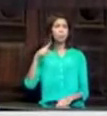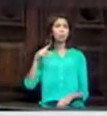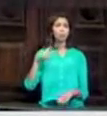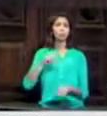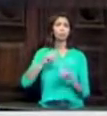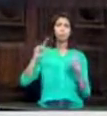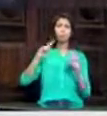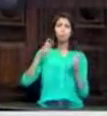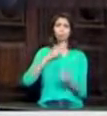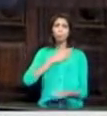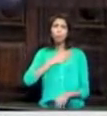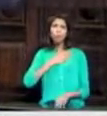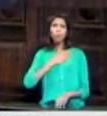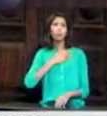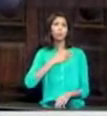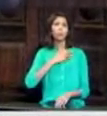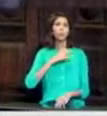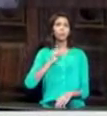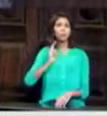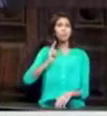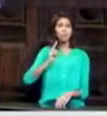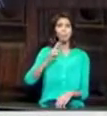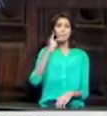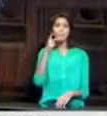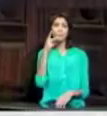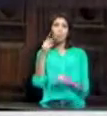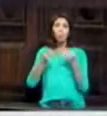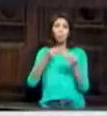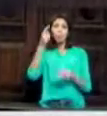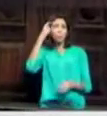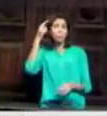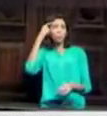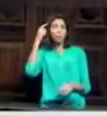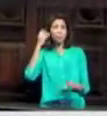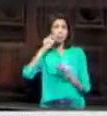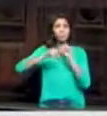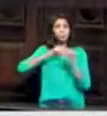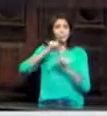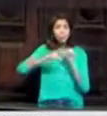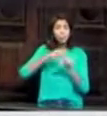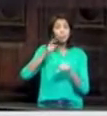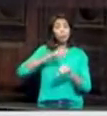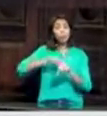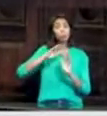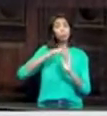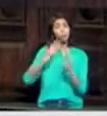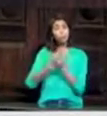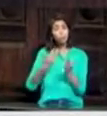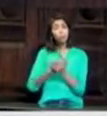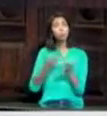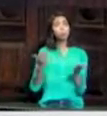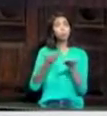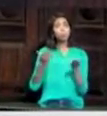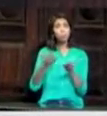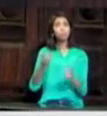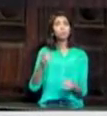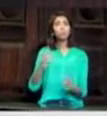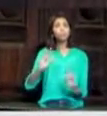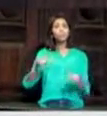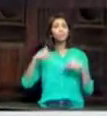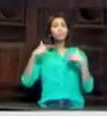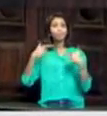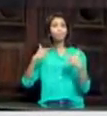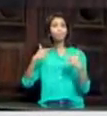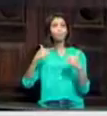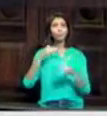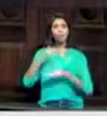que gostava de desestabilizar as estruturas de pensamento, no momento em que a escola vem sendo, neste avanço